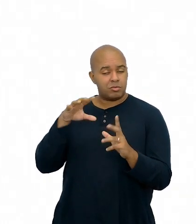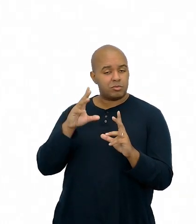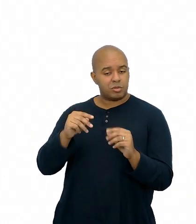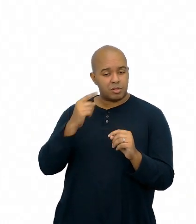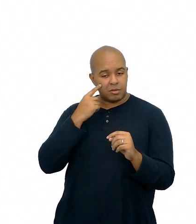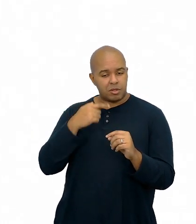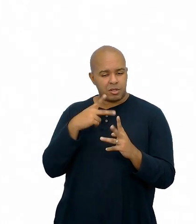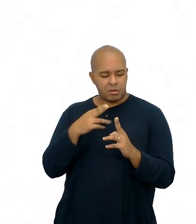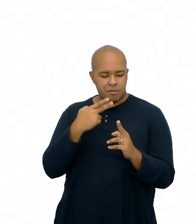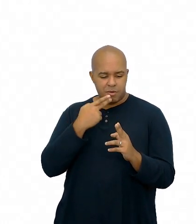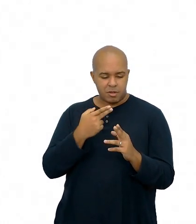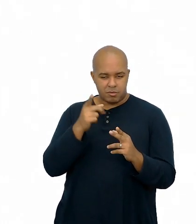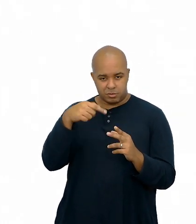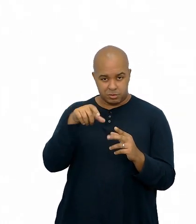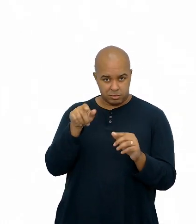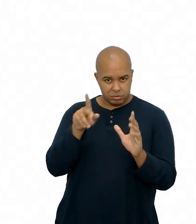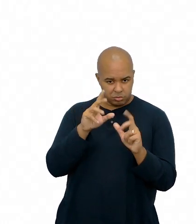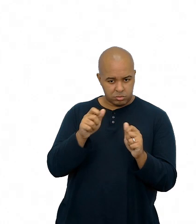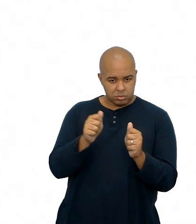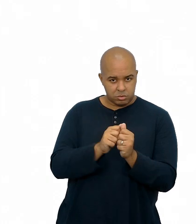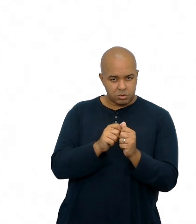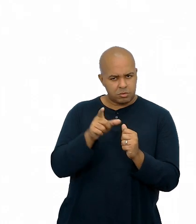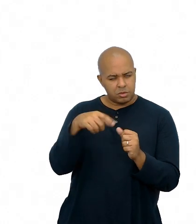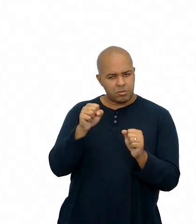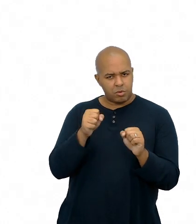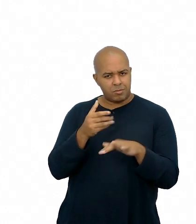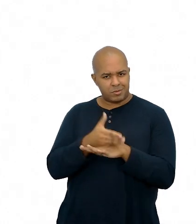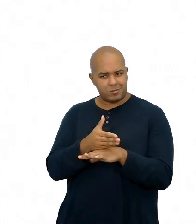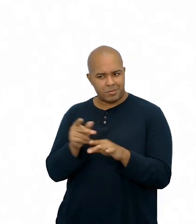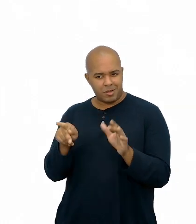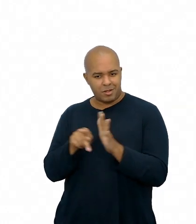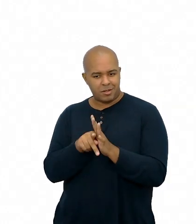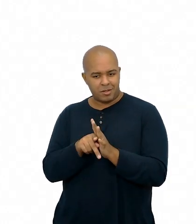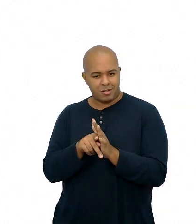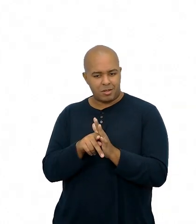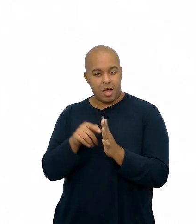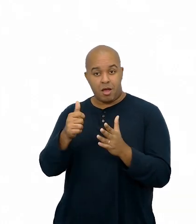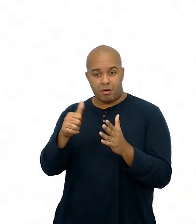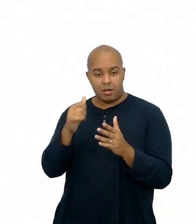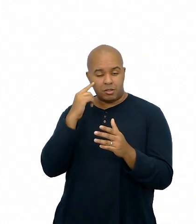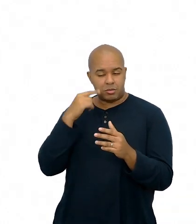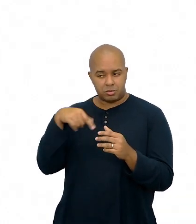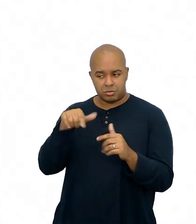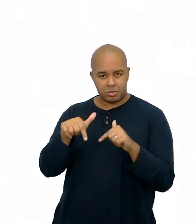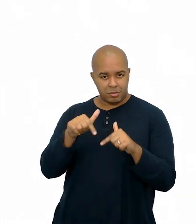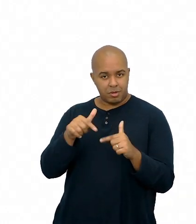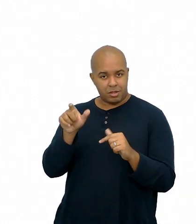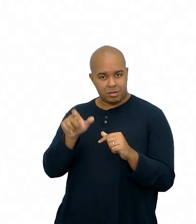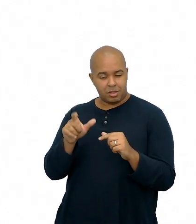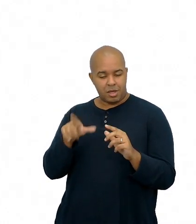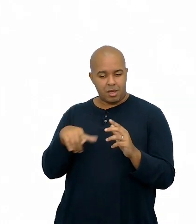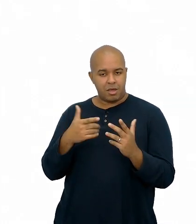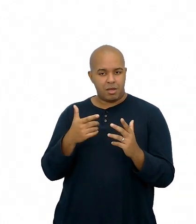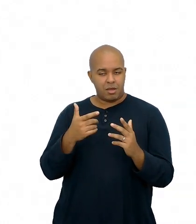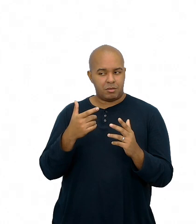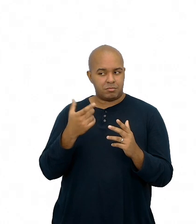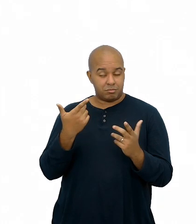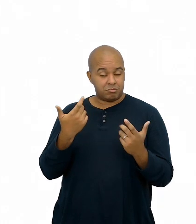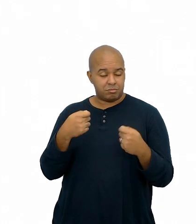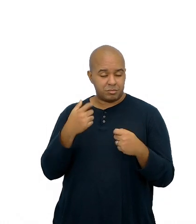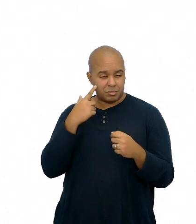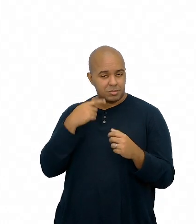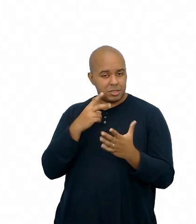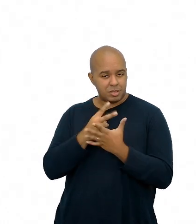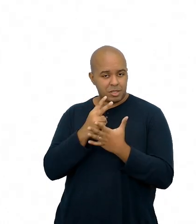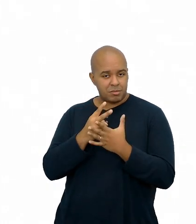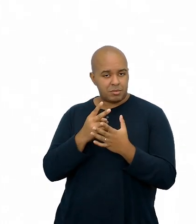a gente conta com vocês, né, que vocês participem aí avaliando o nosso trabalho, que a intenção é sempre